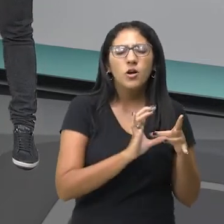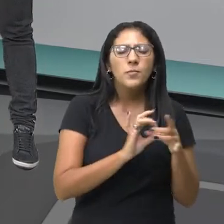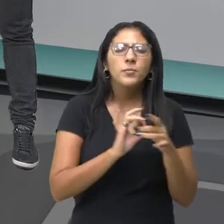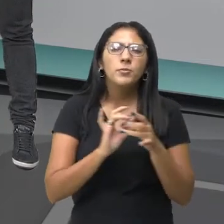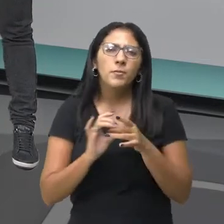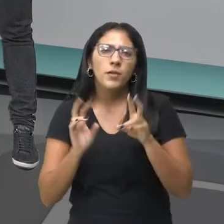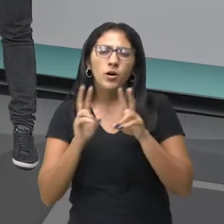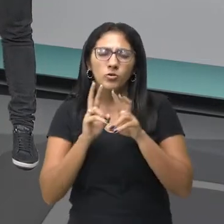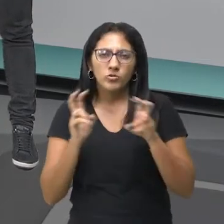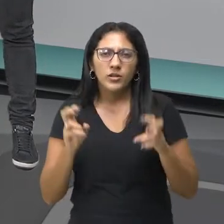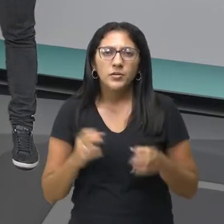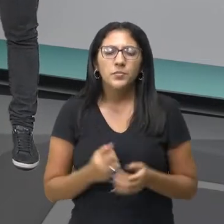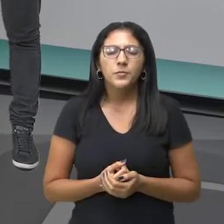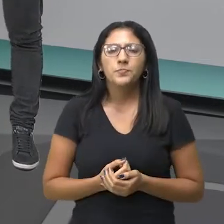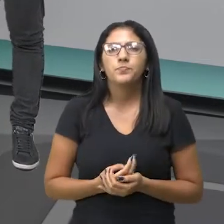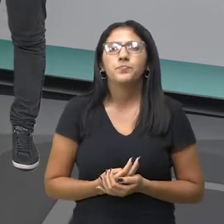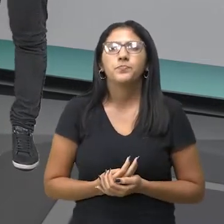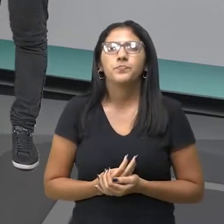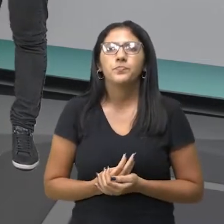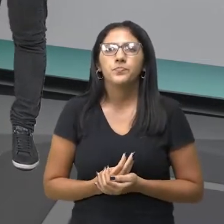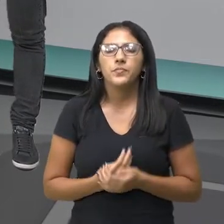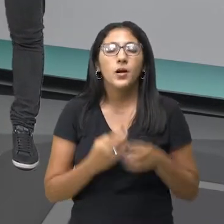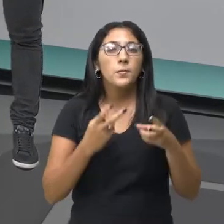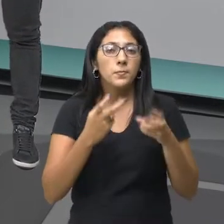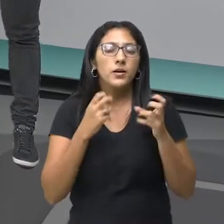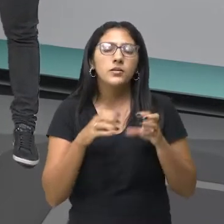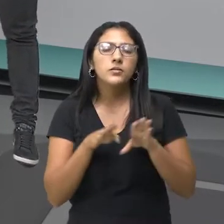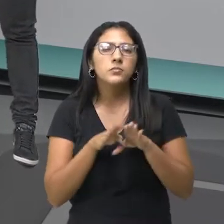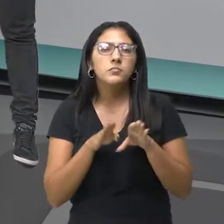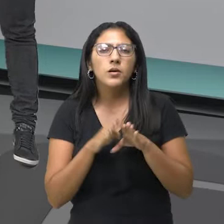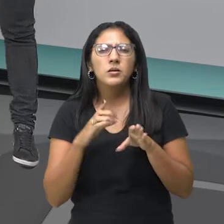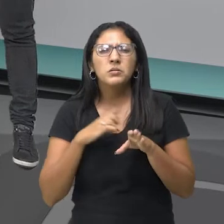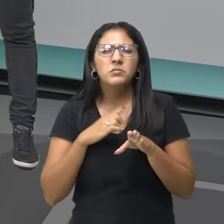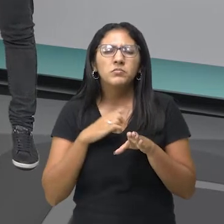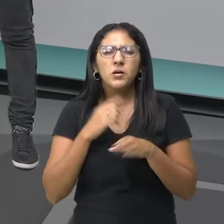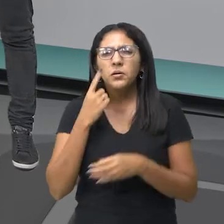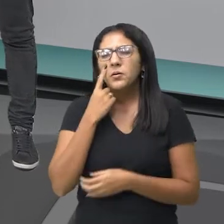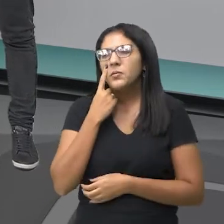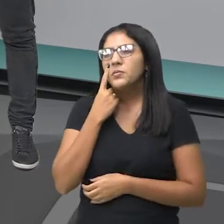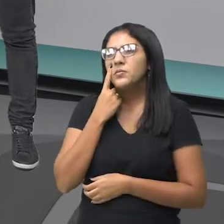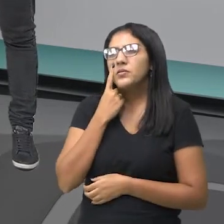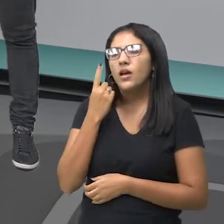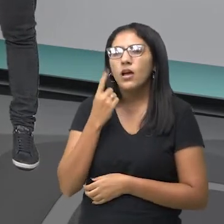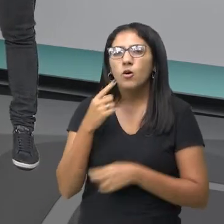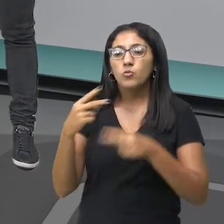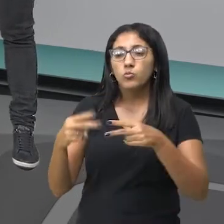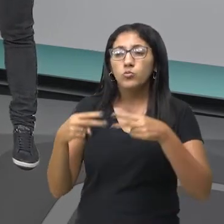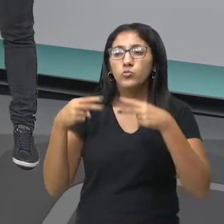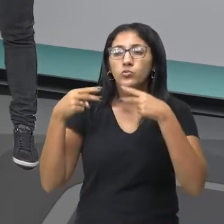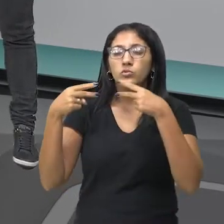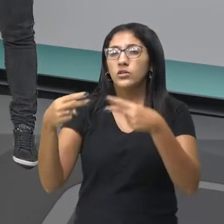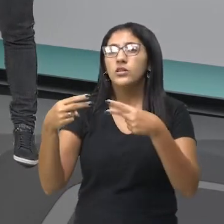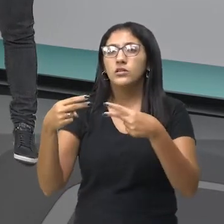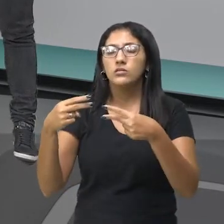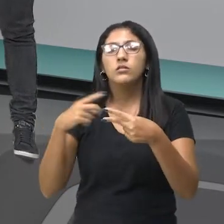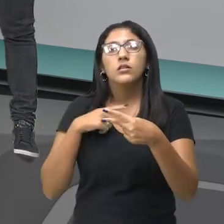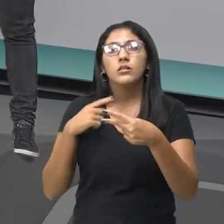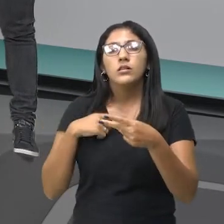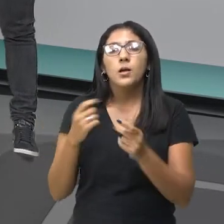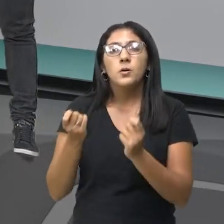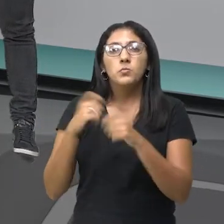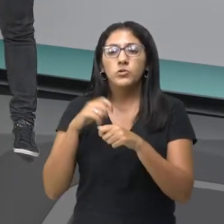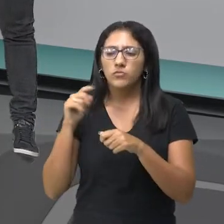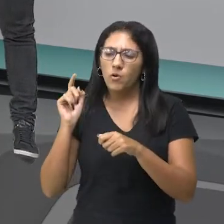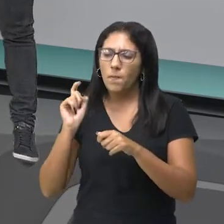ao assunto, ok? E observem que aqui eu tenho exatamente um hiperlink que vai me dar acesso a um